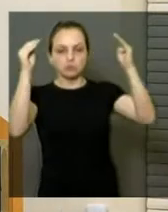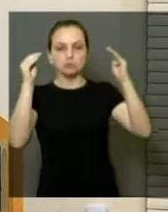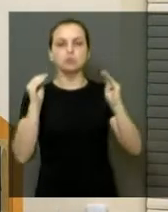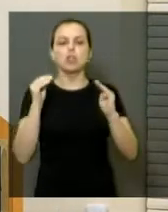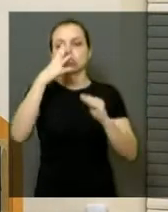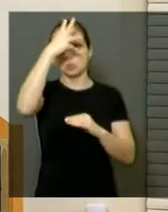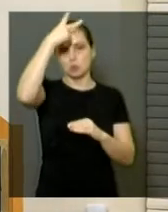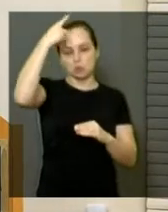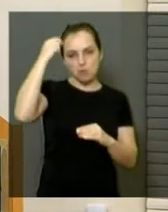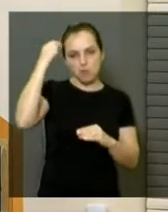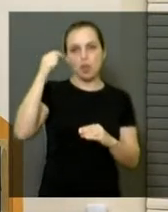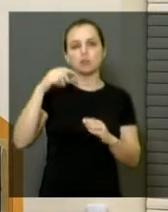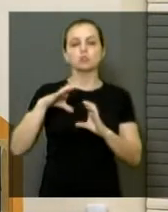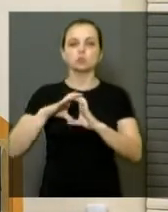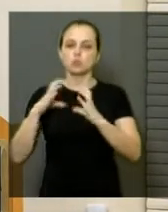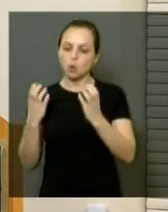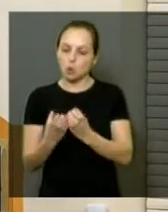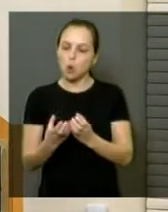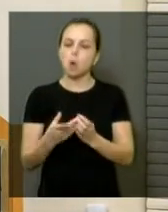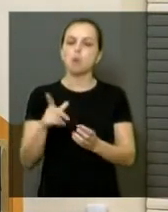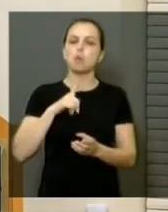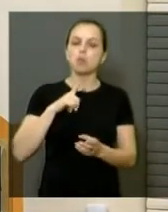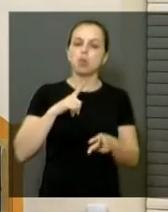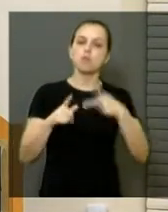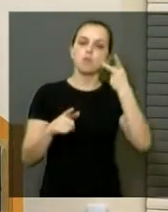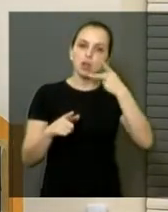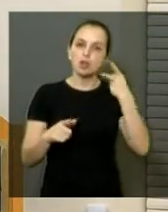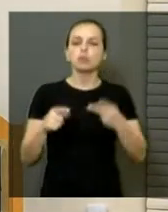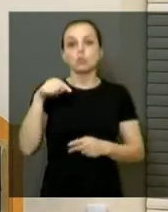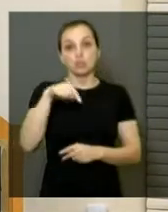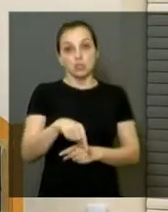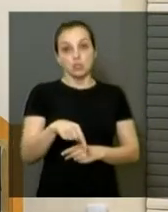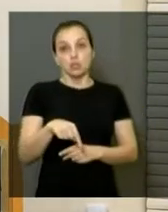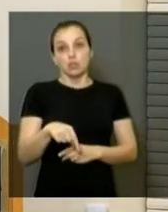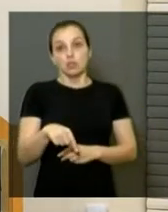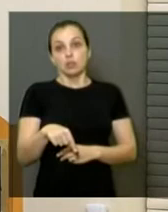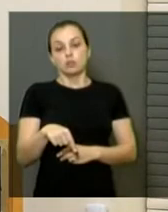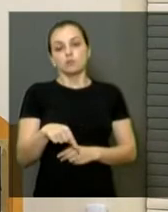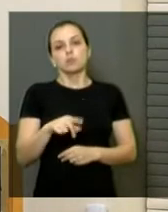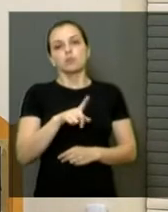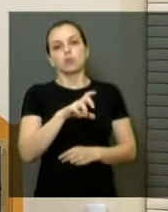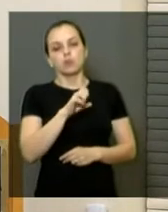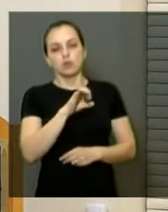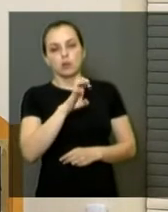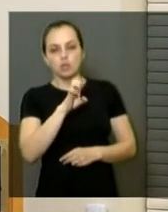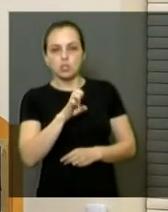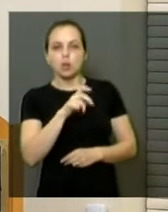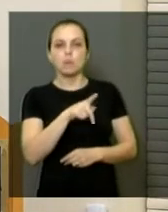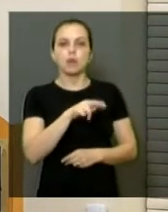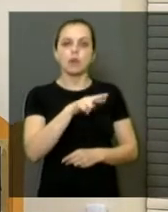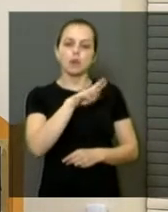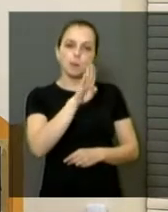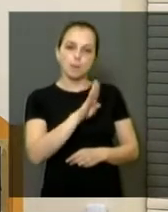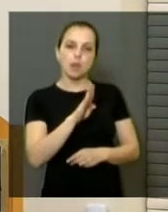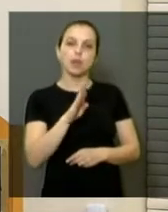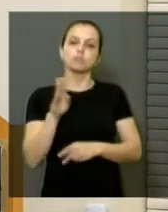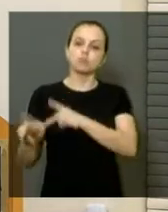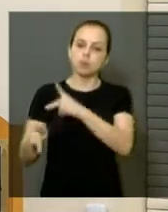vezes a sua equipe trata os vereadores aqui. Então, assim, deixar ao Leite, ao PRB, e que a